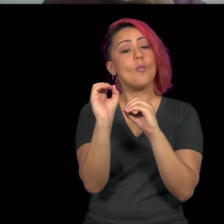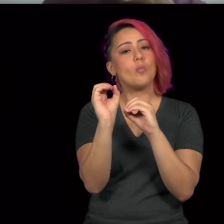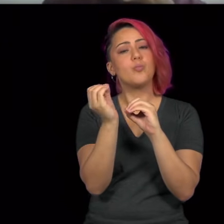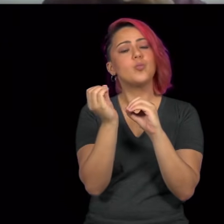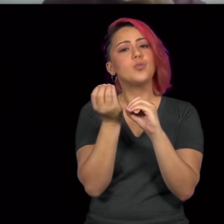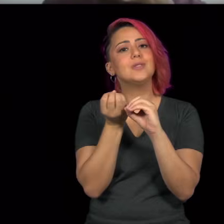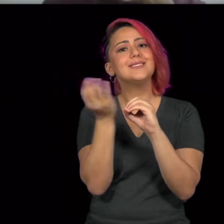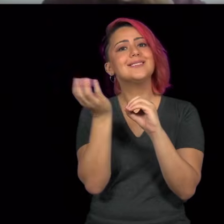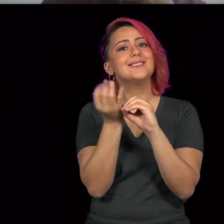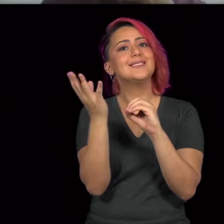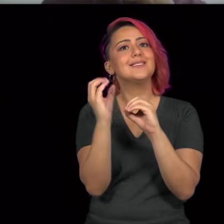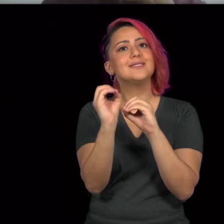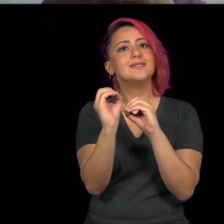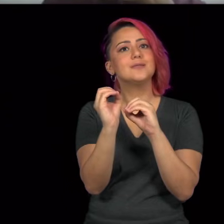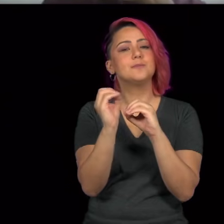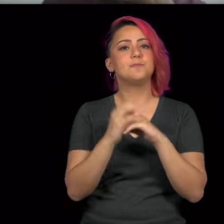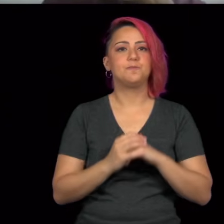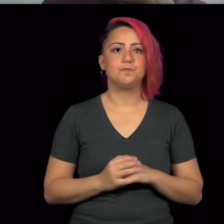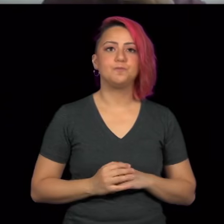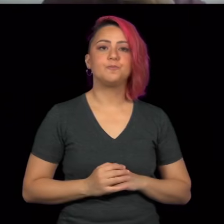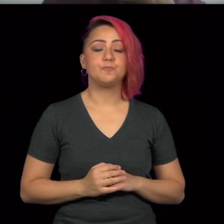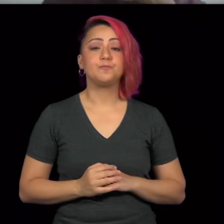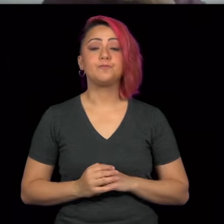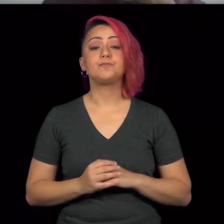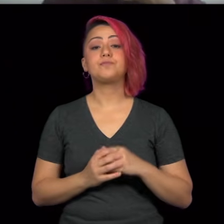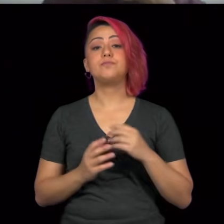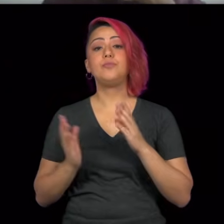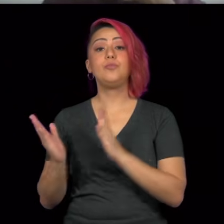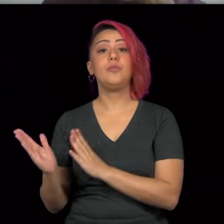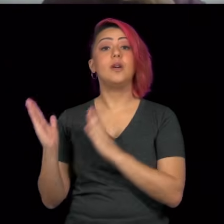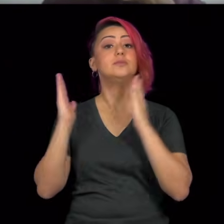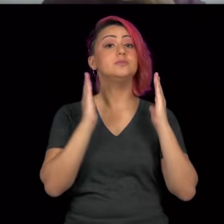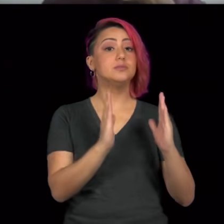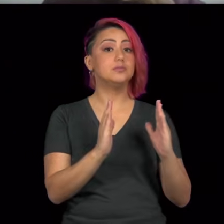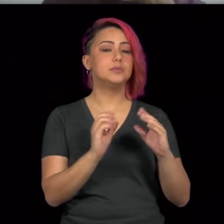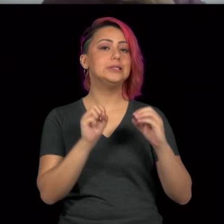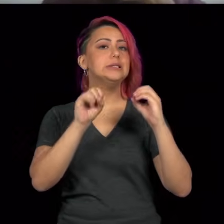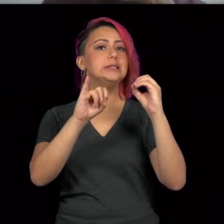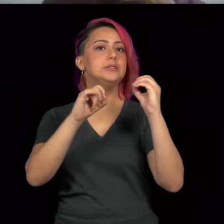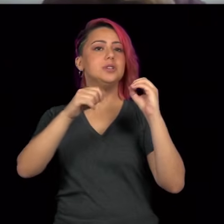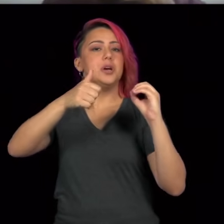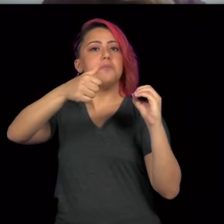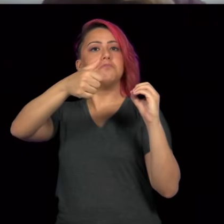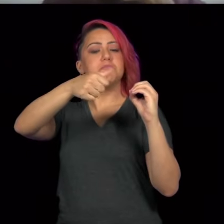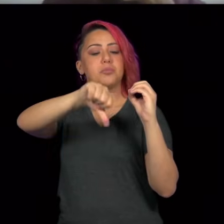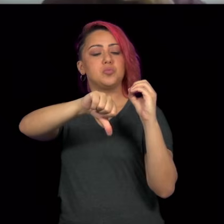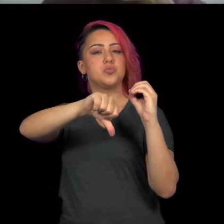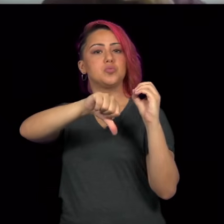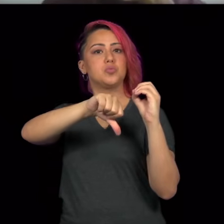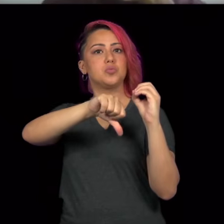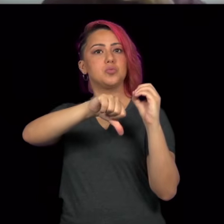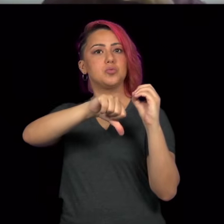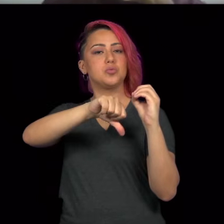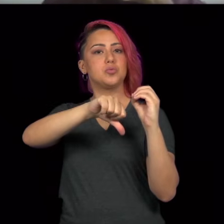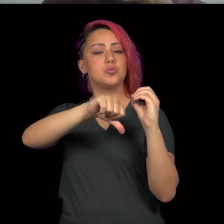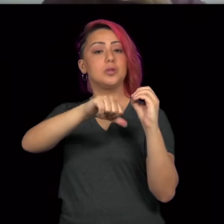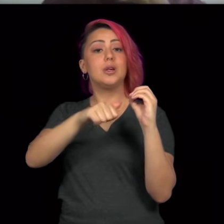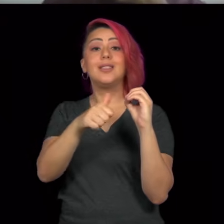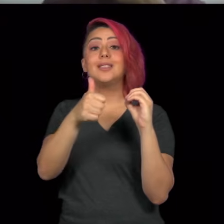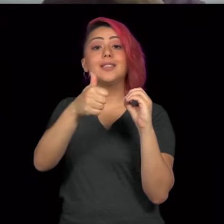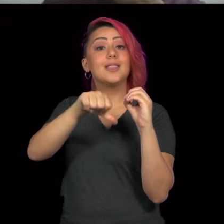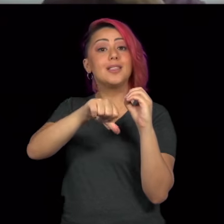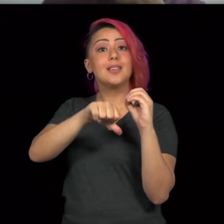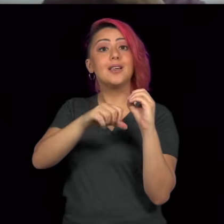0. Por outro lado, se eu desligo, não vai ter passagem da corrente. Então, ela